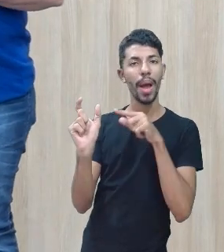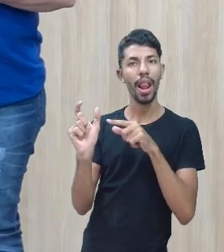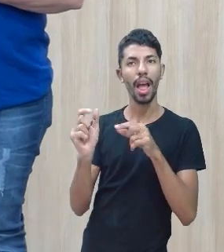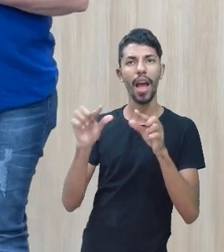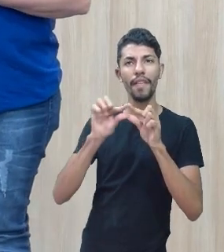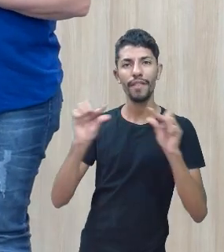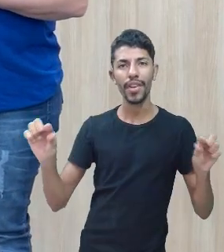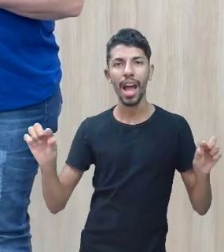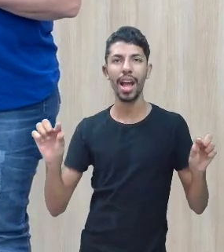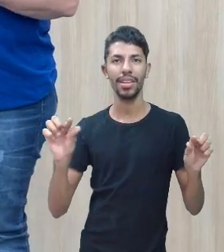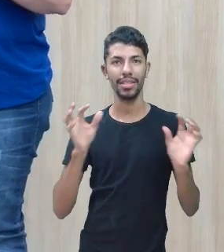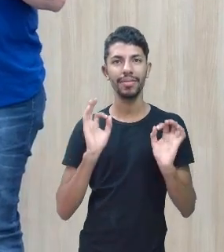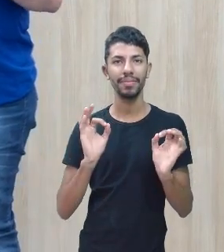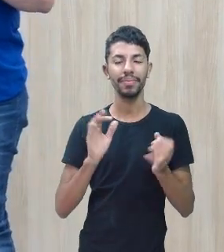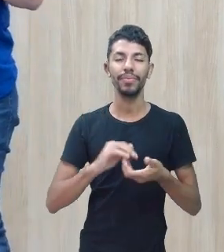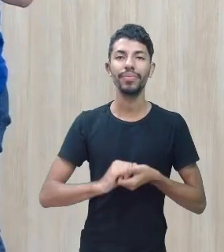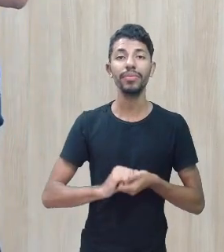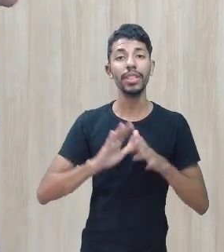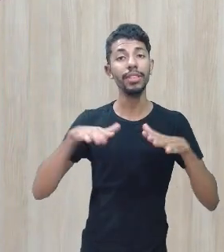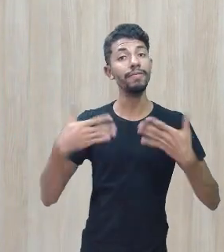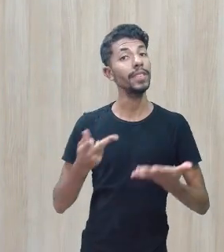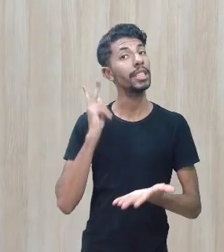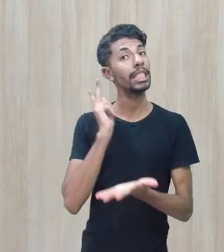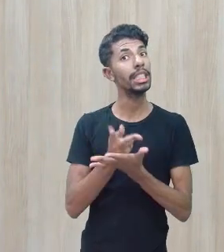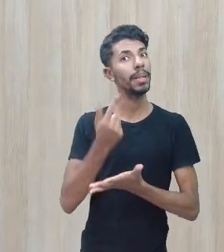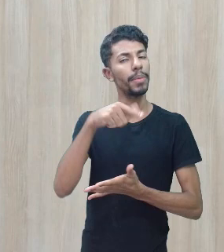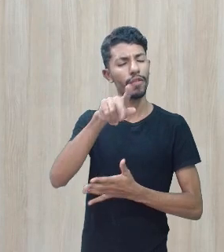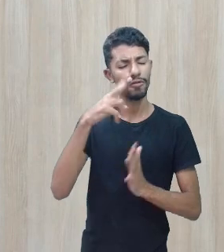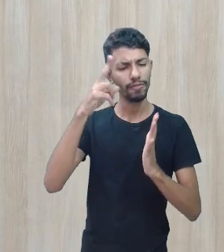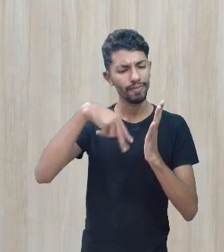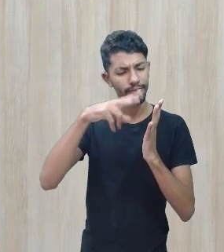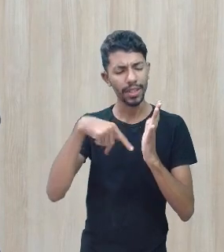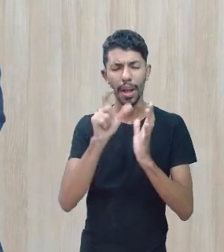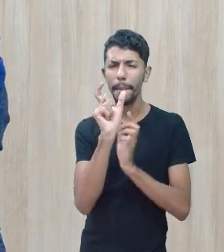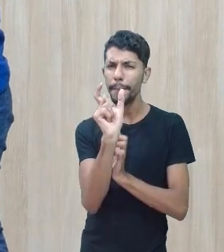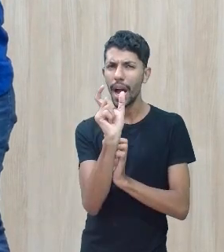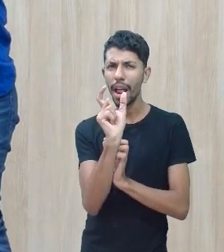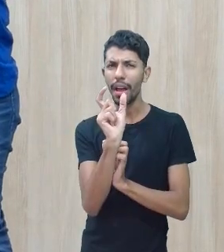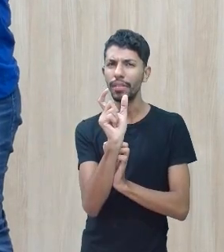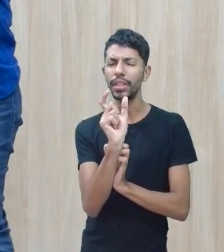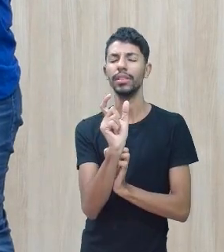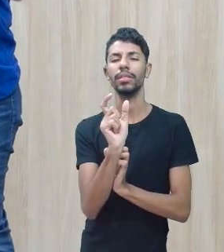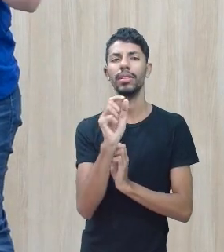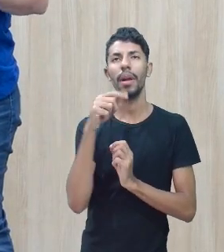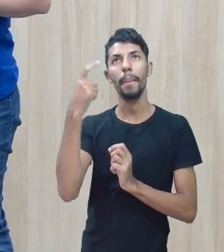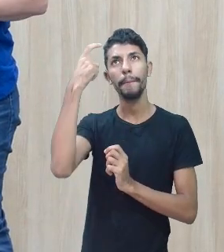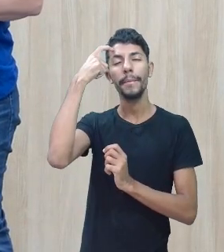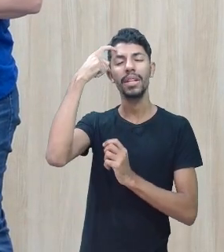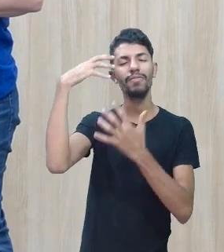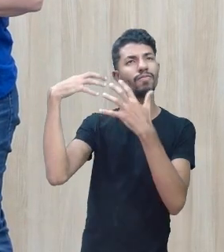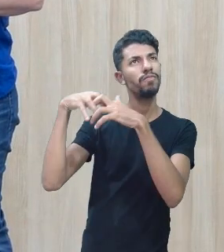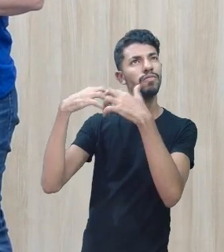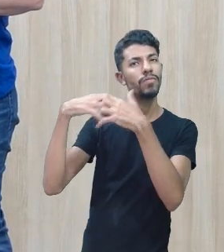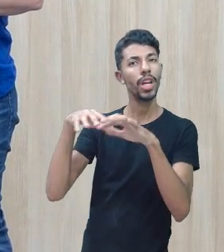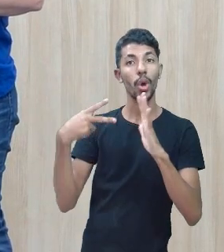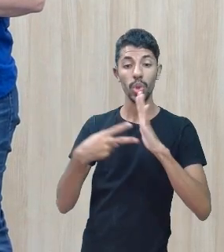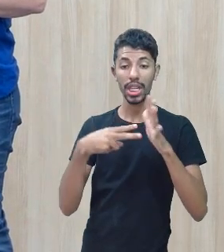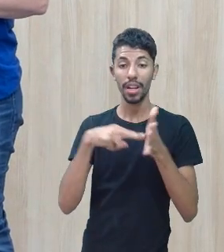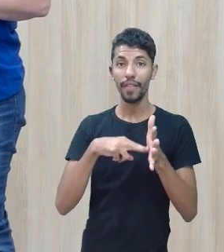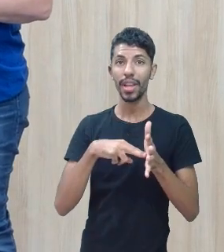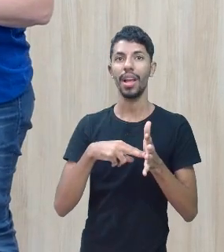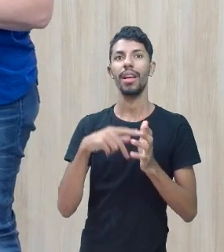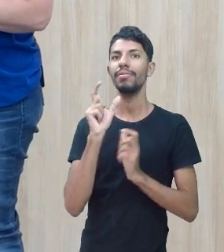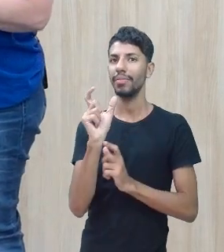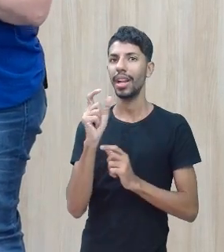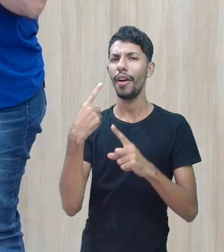nas orações. Então, toda vez que você lê uma palavra, pensa no sentido desta palavra. Isso ajuda muito,